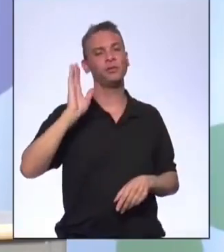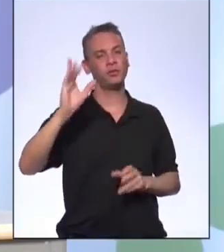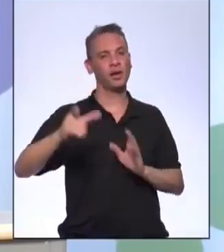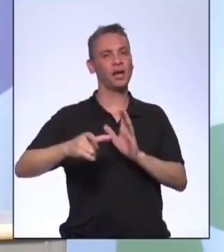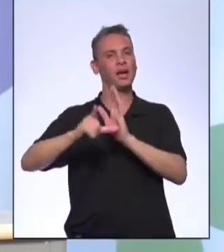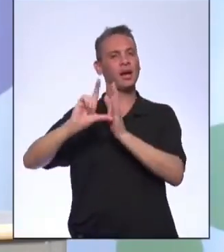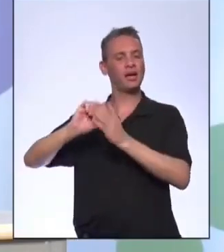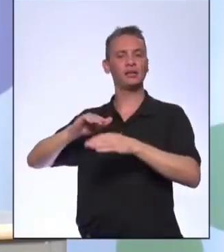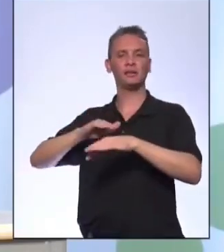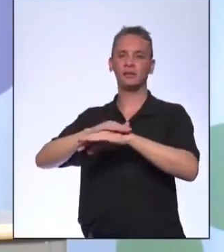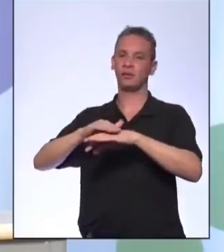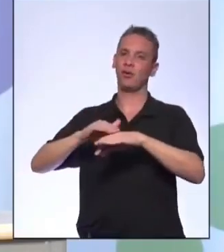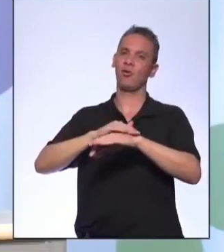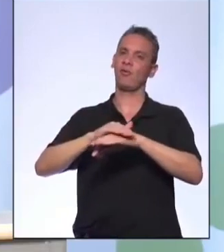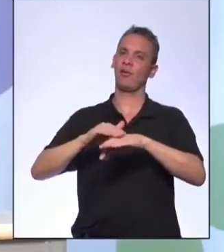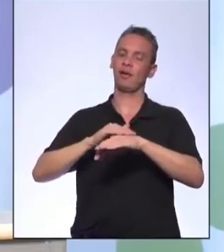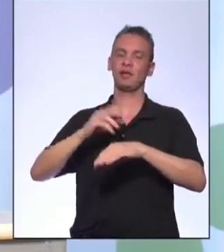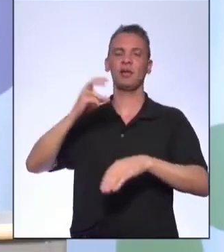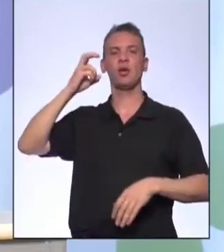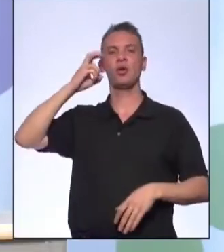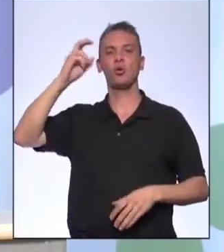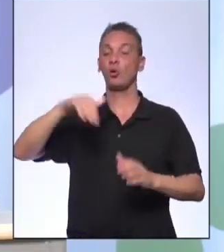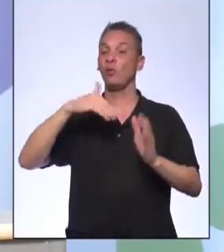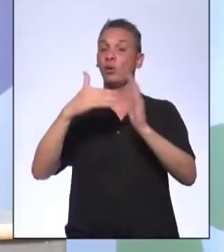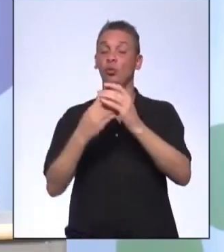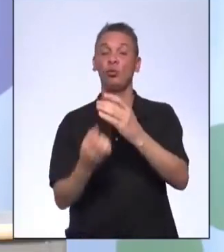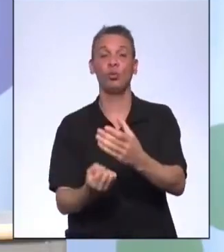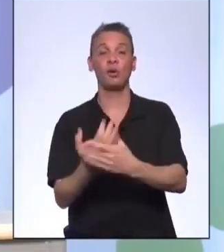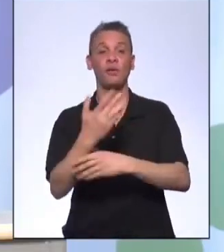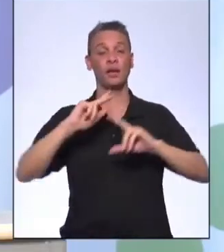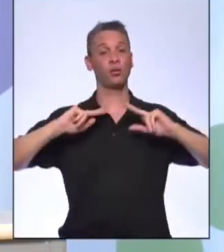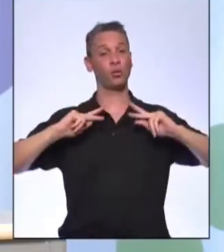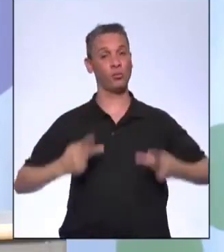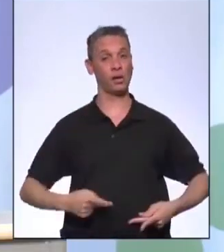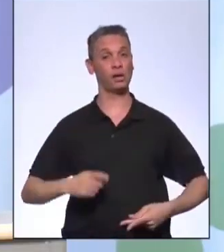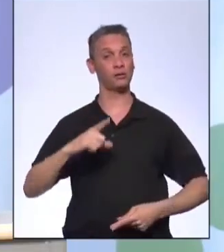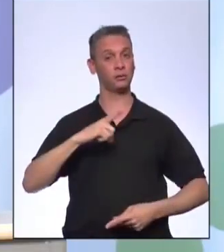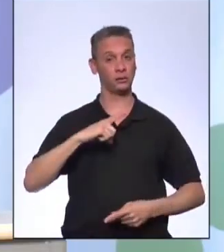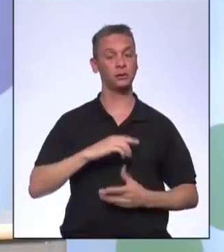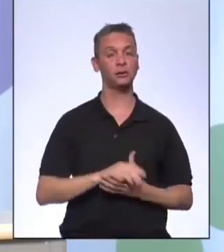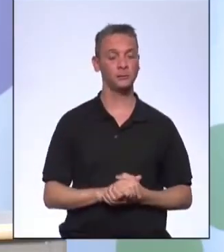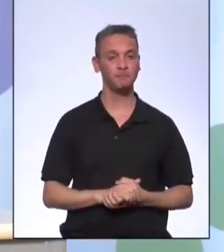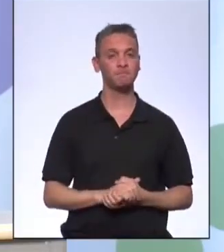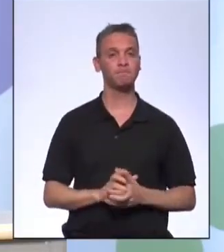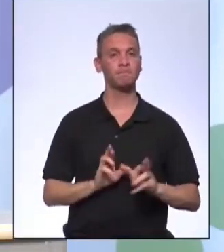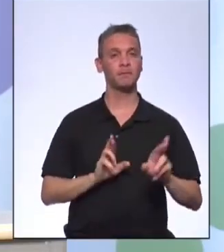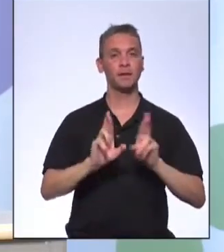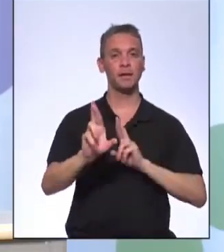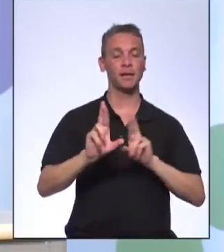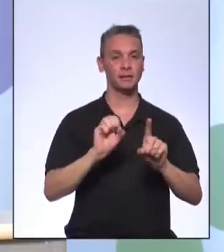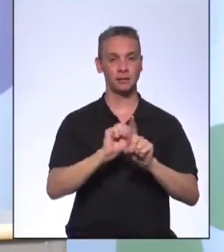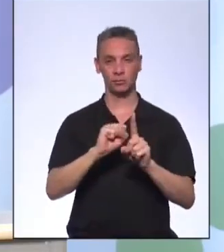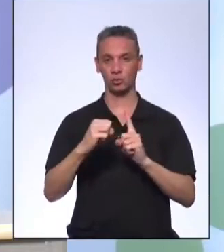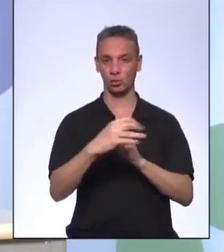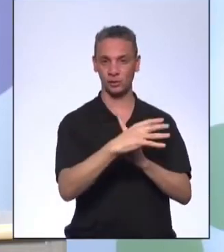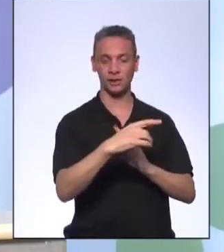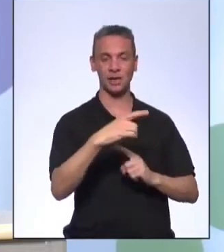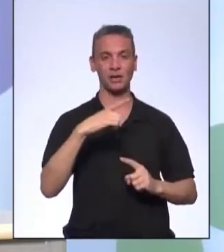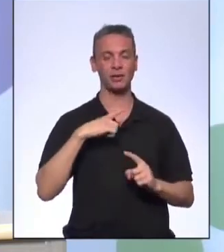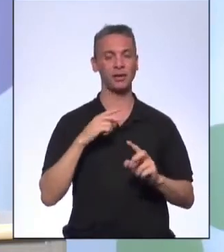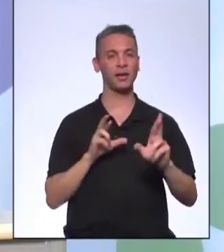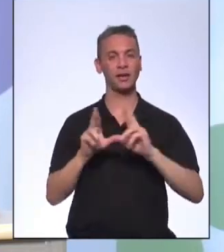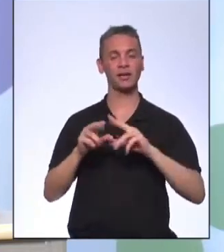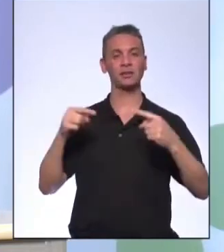que a cultura é tudo aquilo que é produzido pelos seres humanos. E essas relações dentro da sociedade, elas têm uma relação